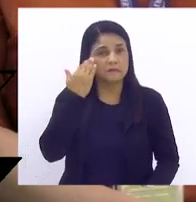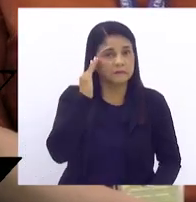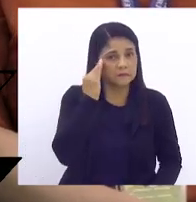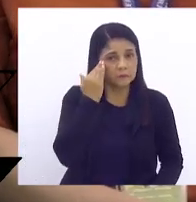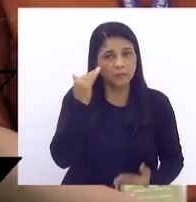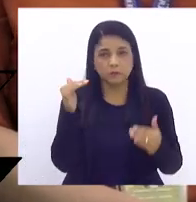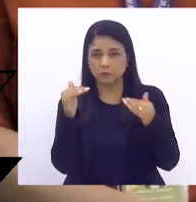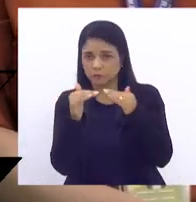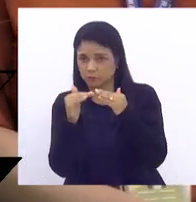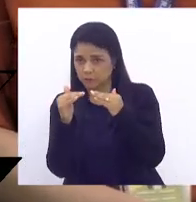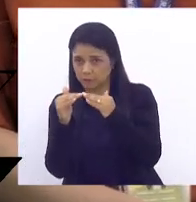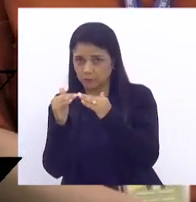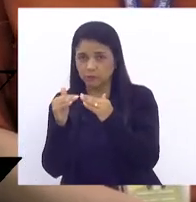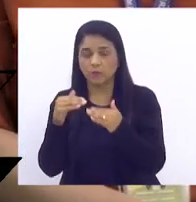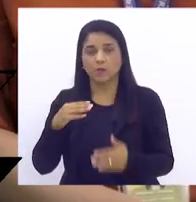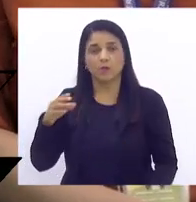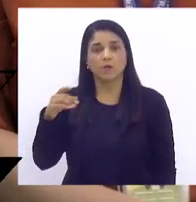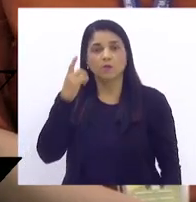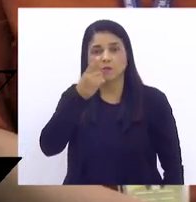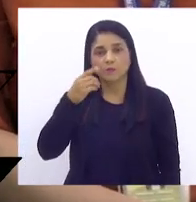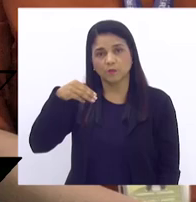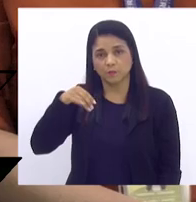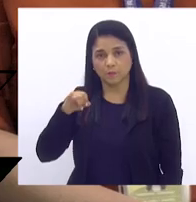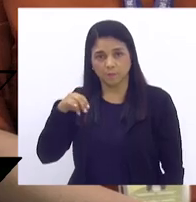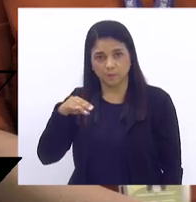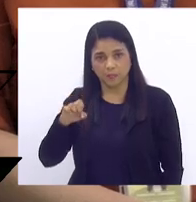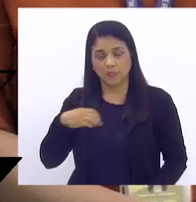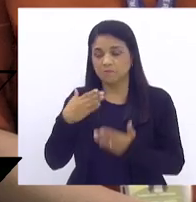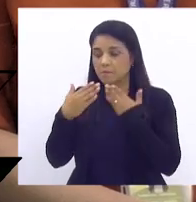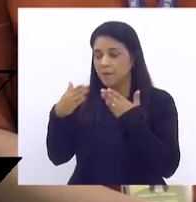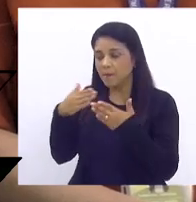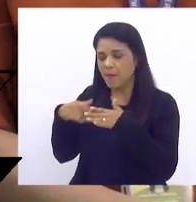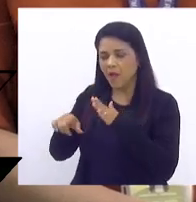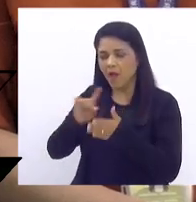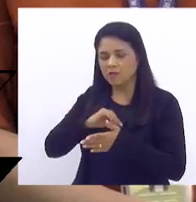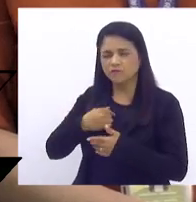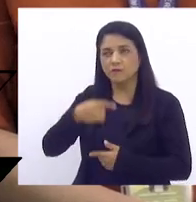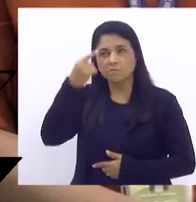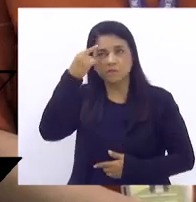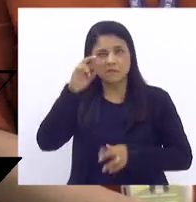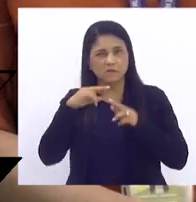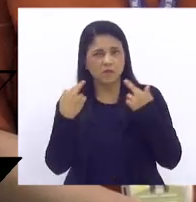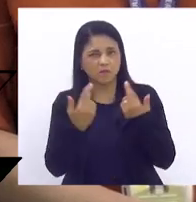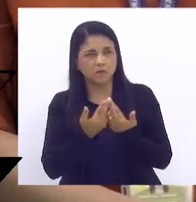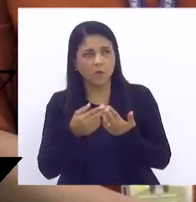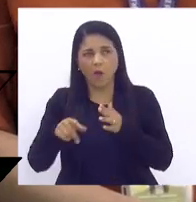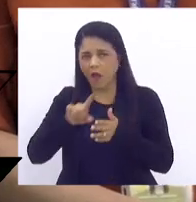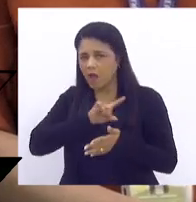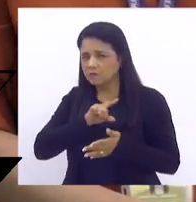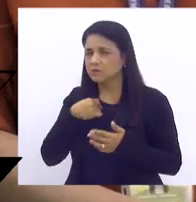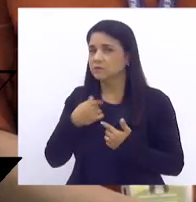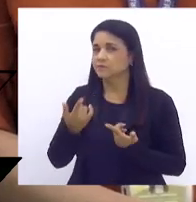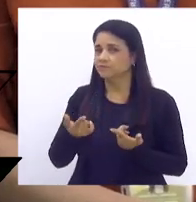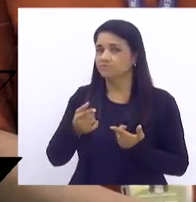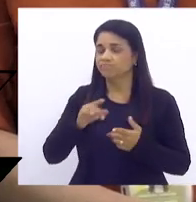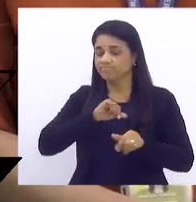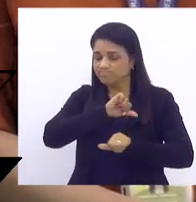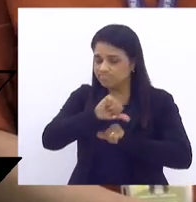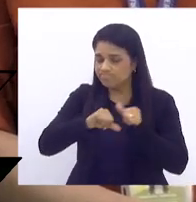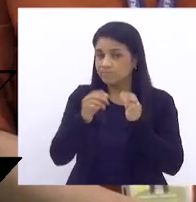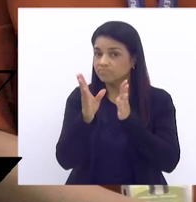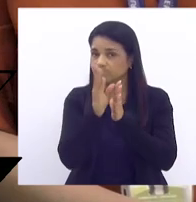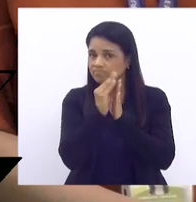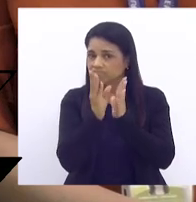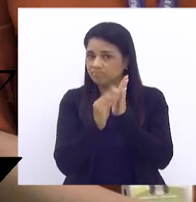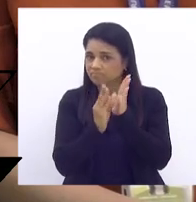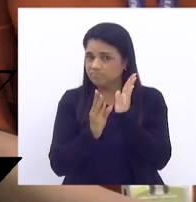chegar, o deputado Carlos Mink tinha me trazido essa questão antes de começar aqui a reunião, fiquei pensando sobre isso, é que quando a gente altera o conteúdo